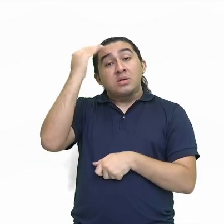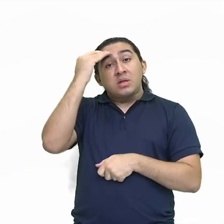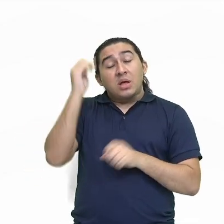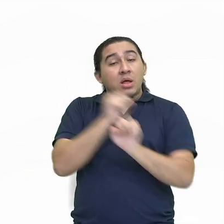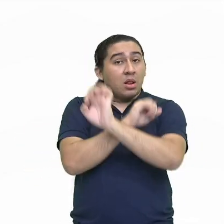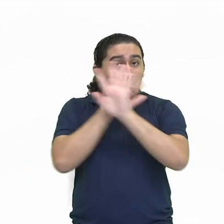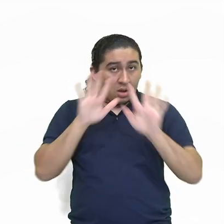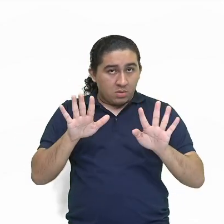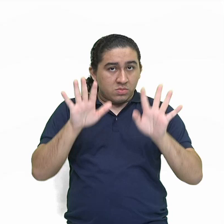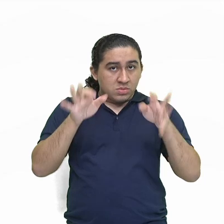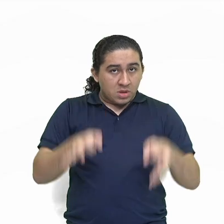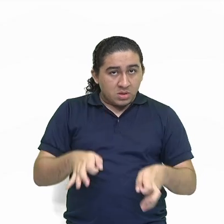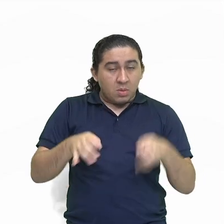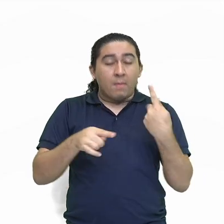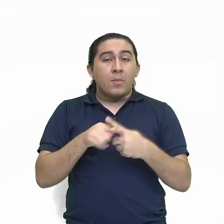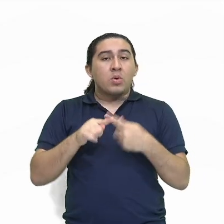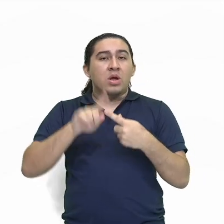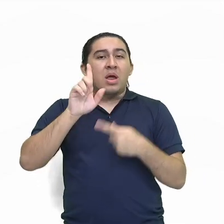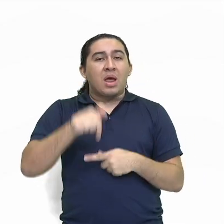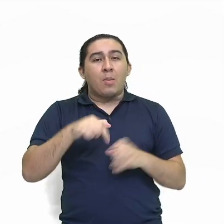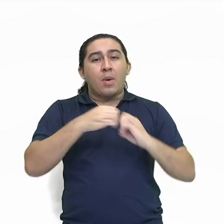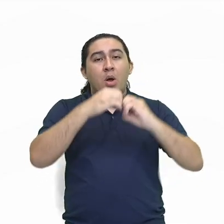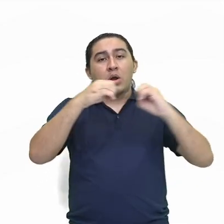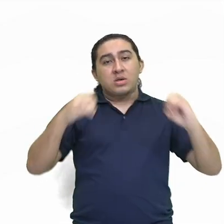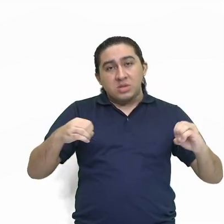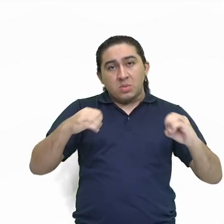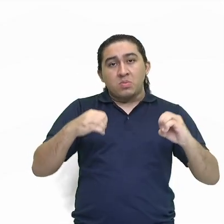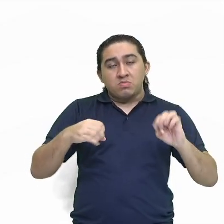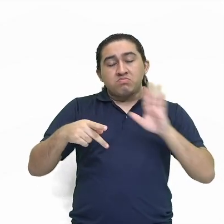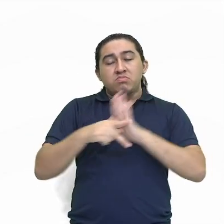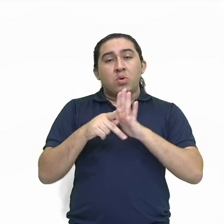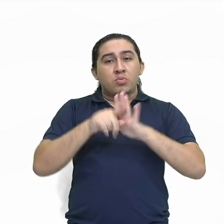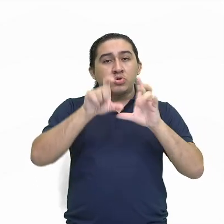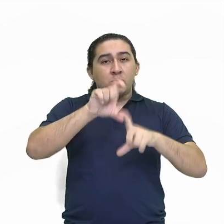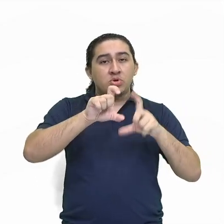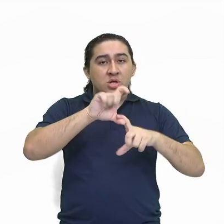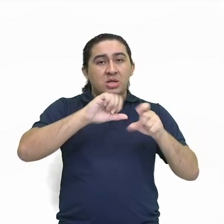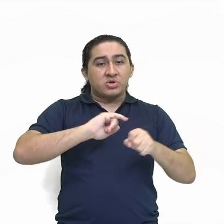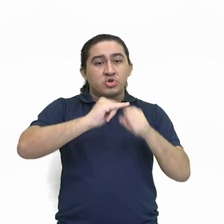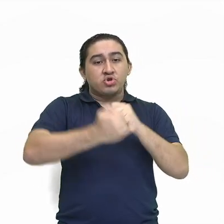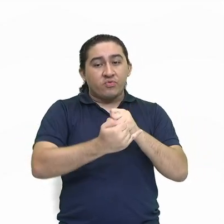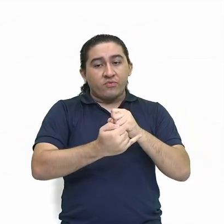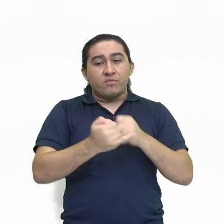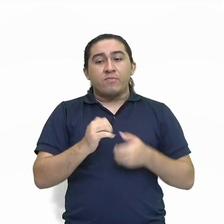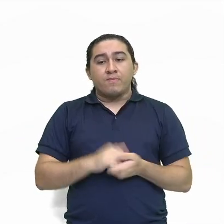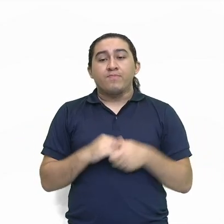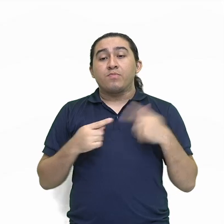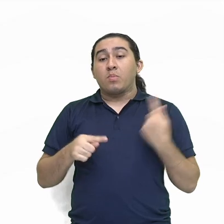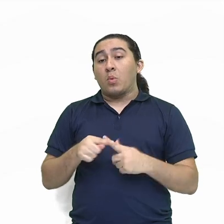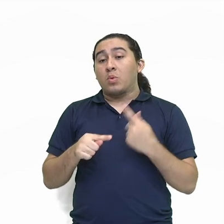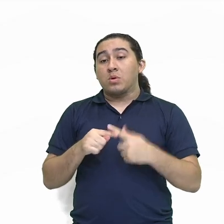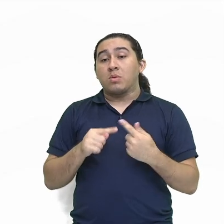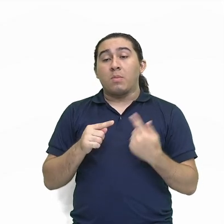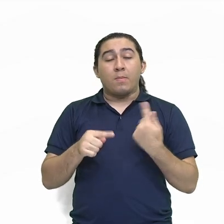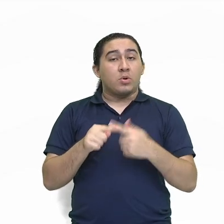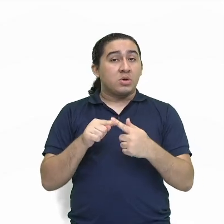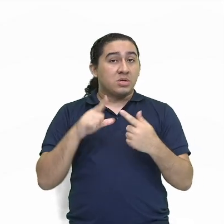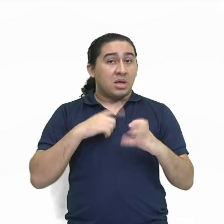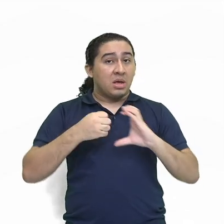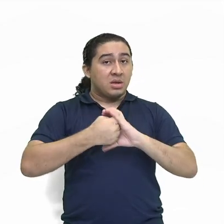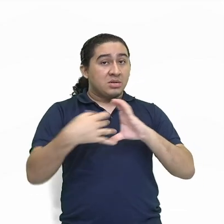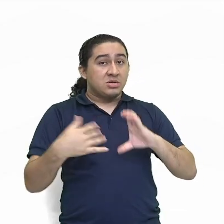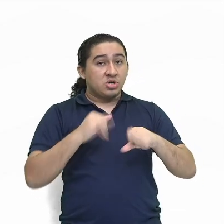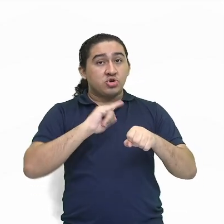que compreender. Por que que é uma oração subordinada adjetiva? Por quê? Porque tem valor